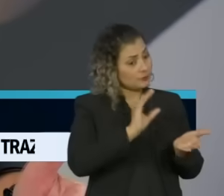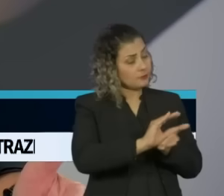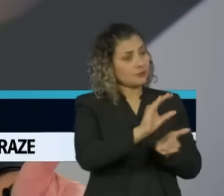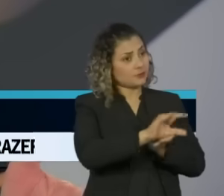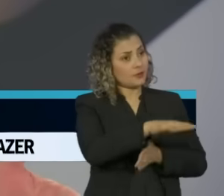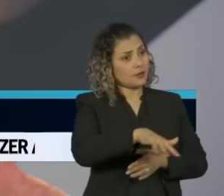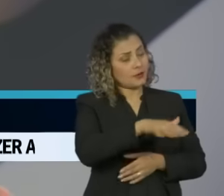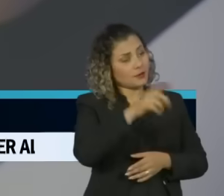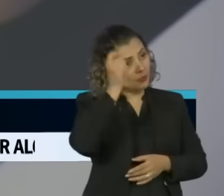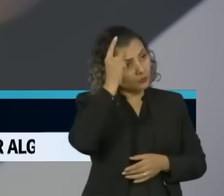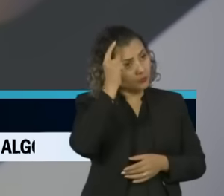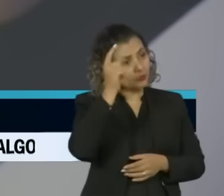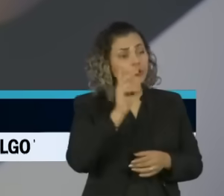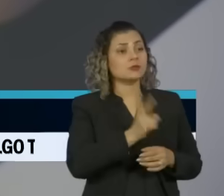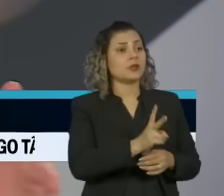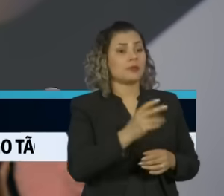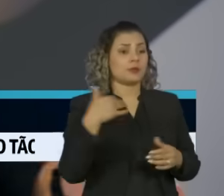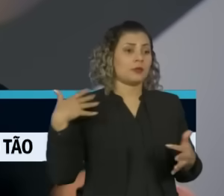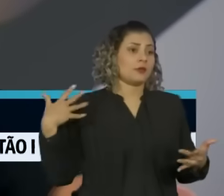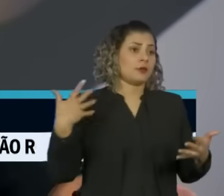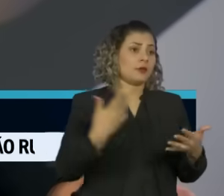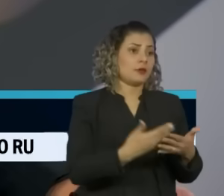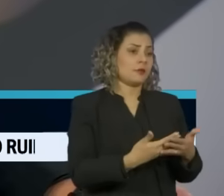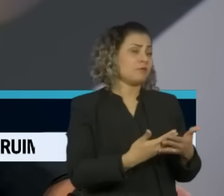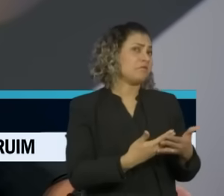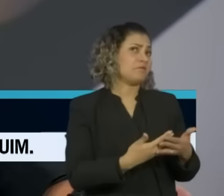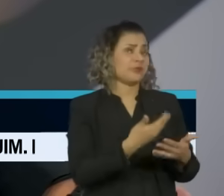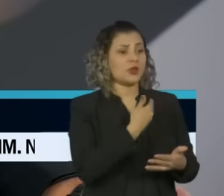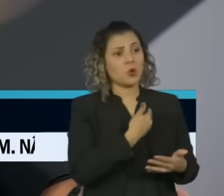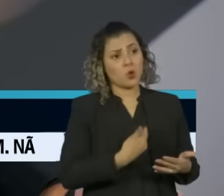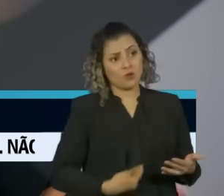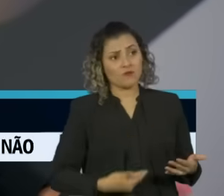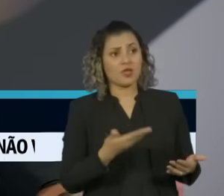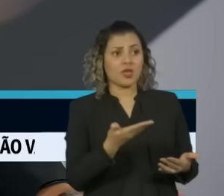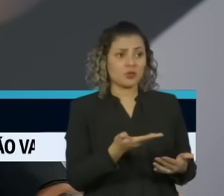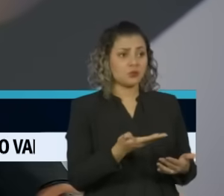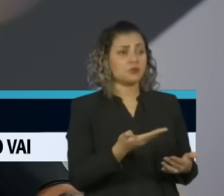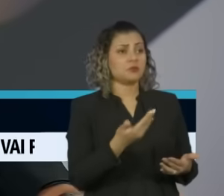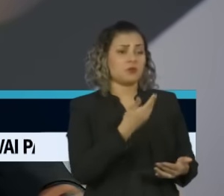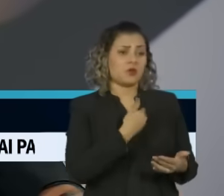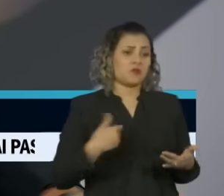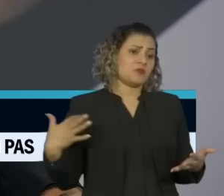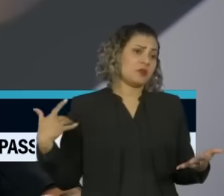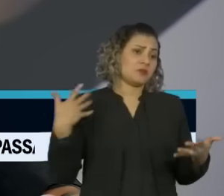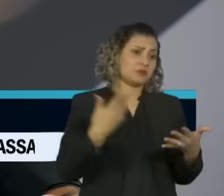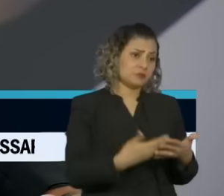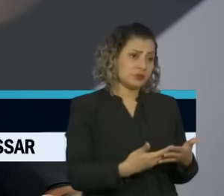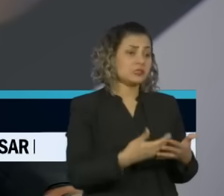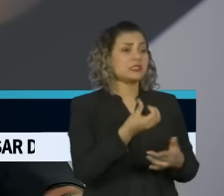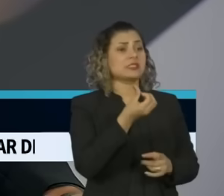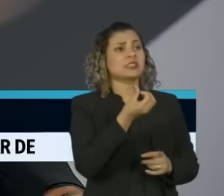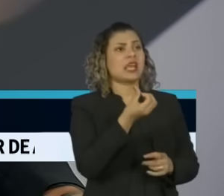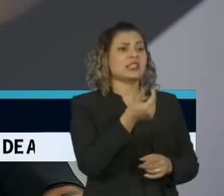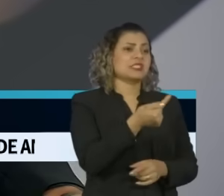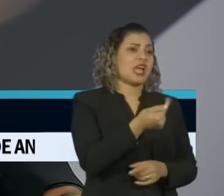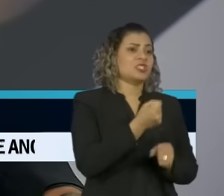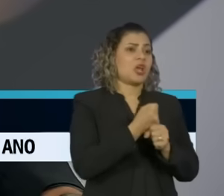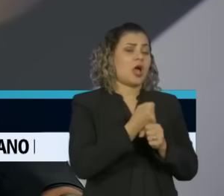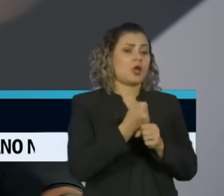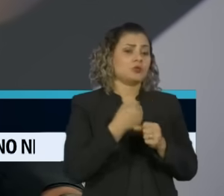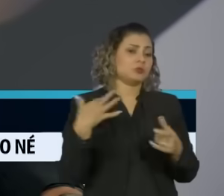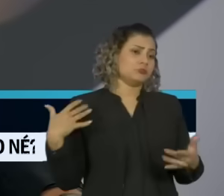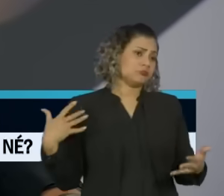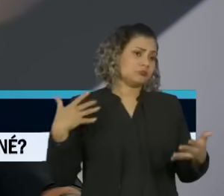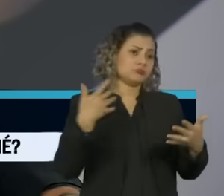Nacional de Cultura foram zerados desde o governo, acho que desde do governo Lula. Fazia 6 ou 7 anos que você não